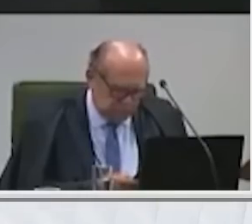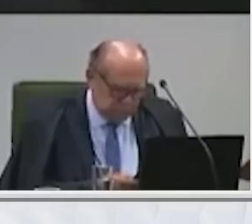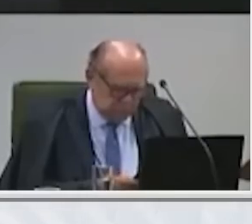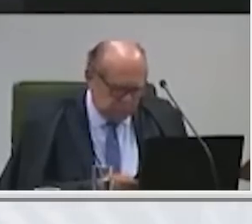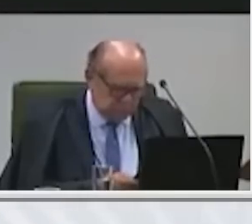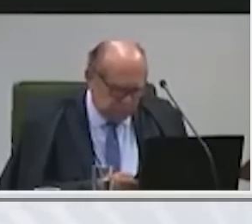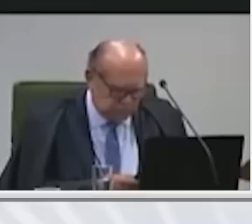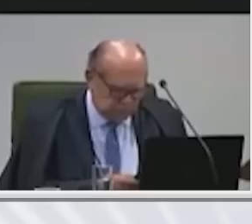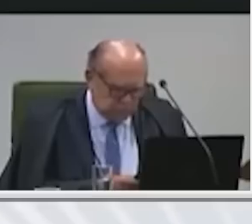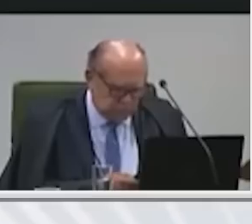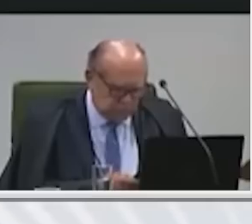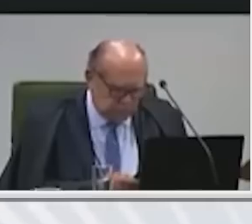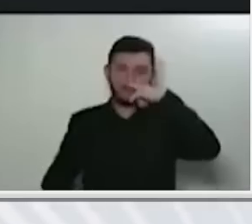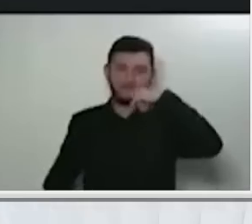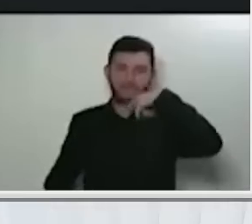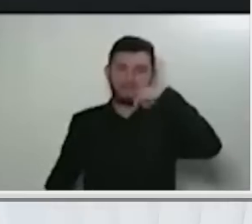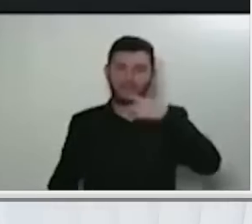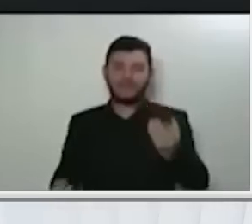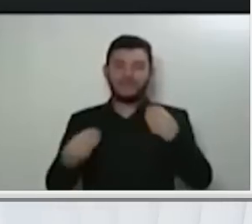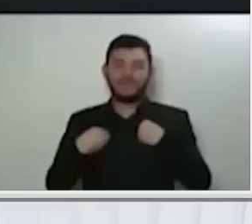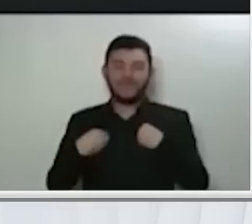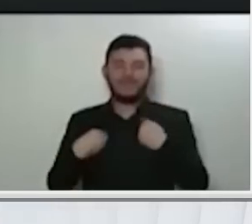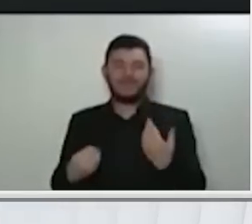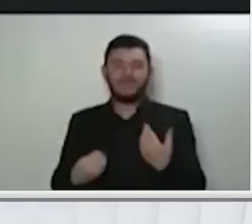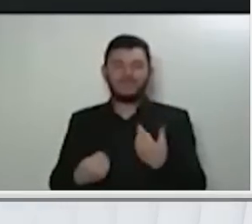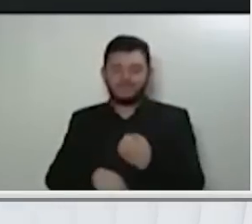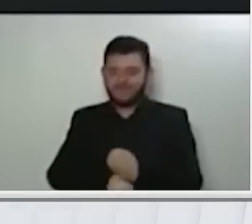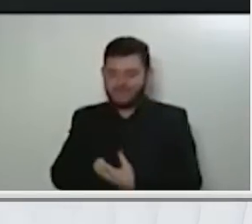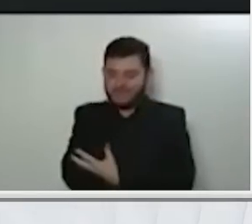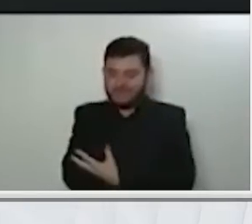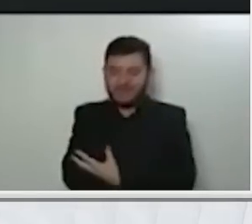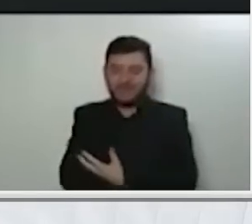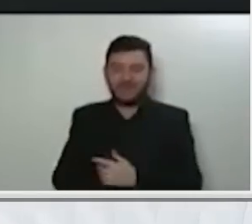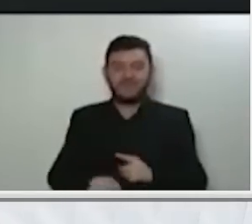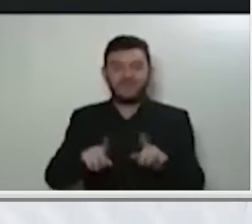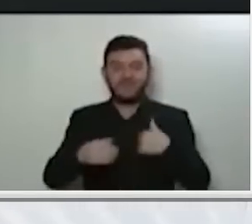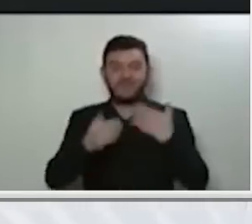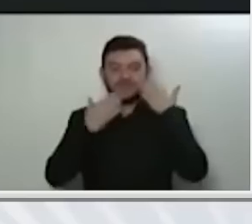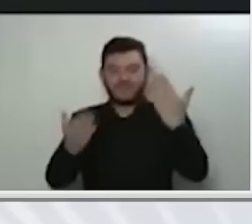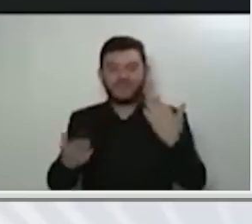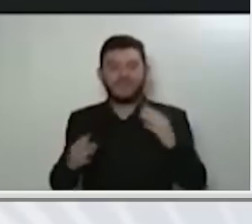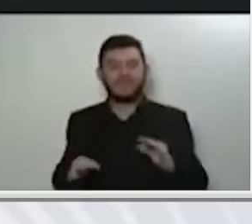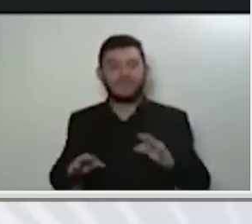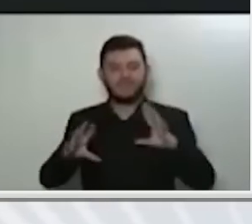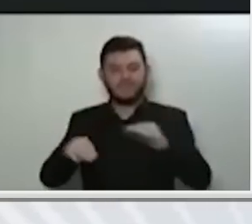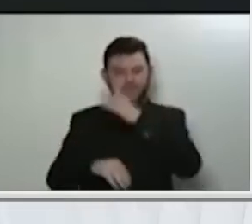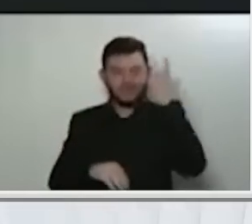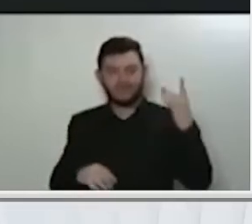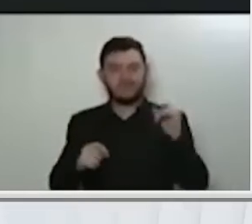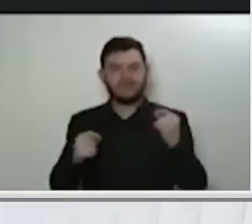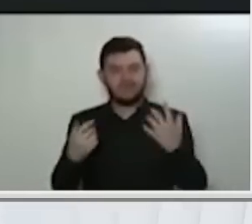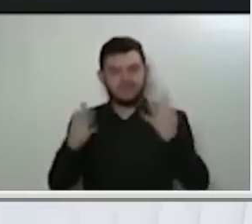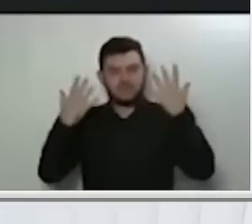acabou, foi feita a lei, ele pode dizer se a lei é constitucional ou não. Então, o pedido do senador